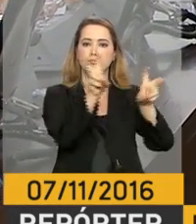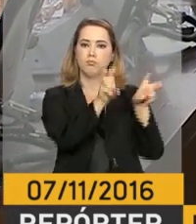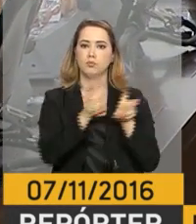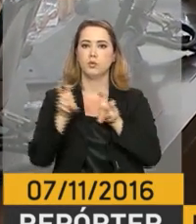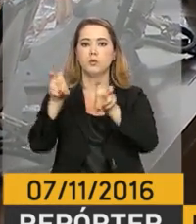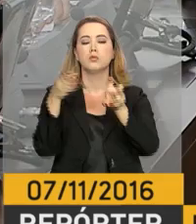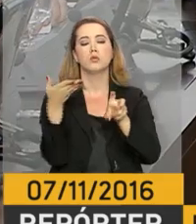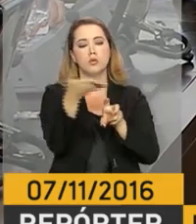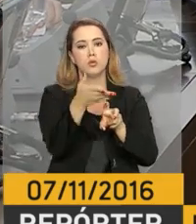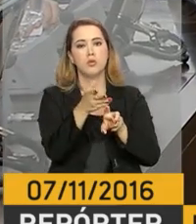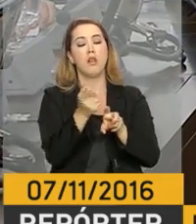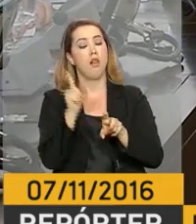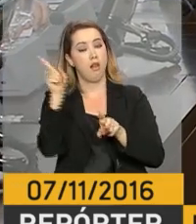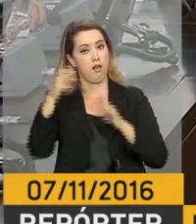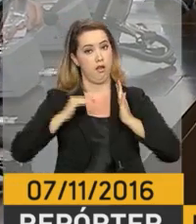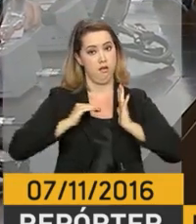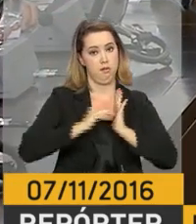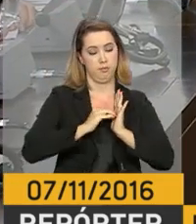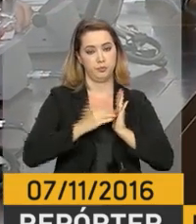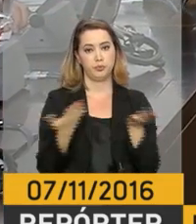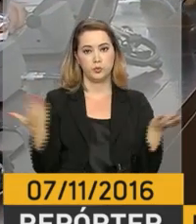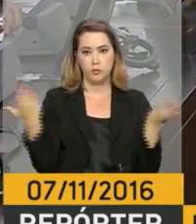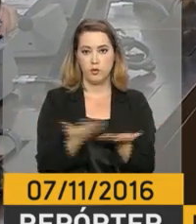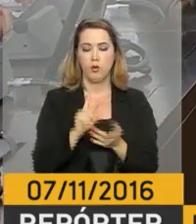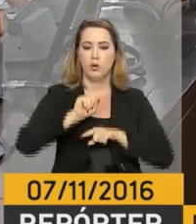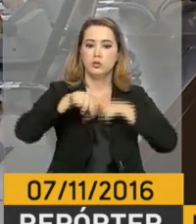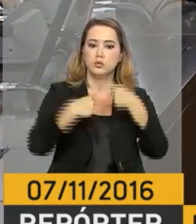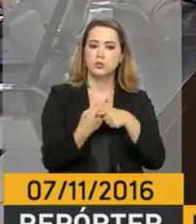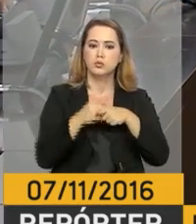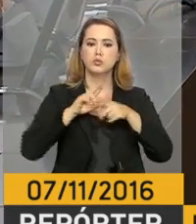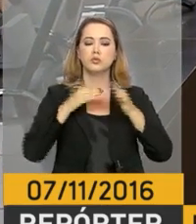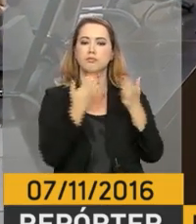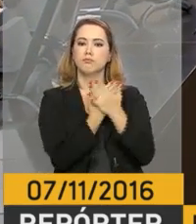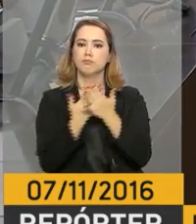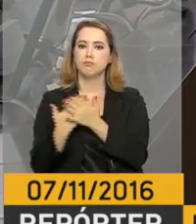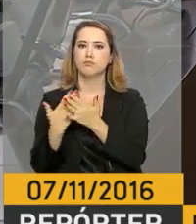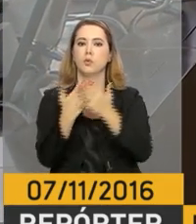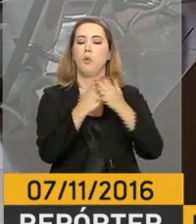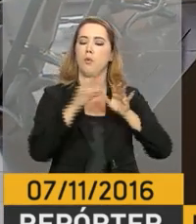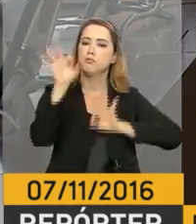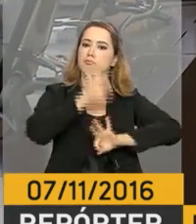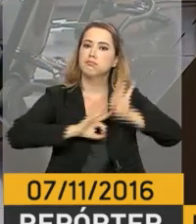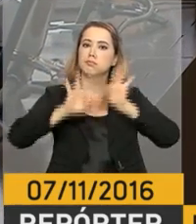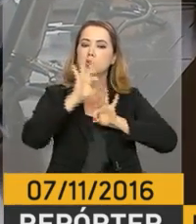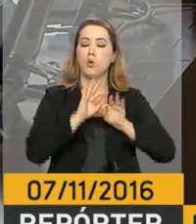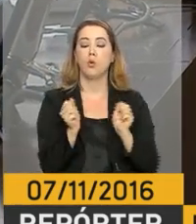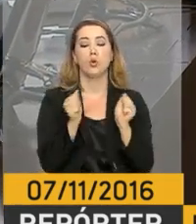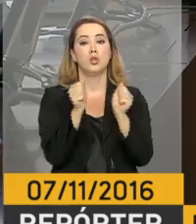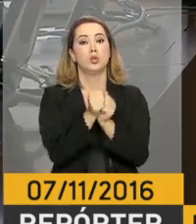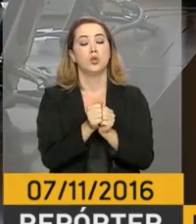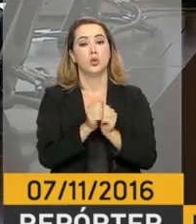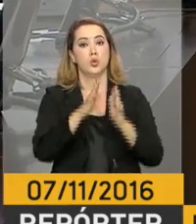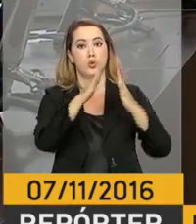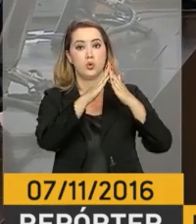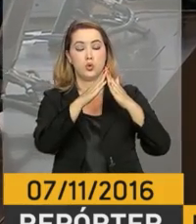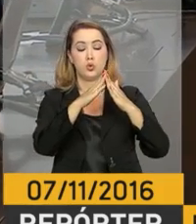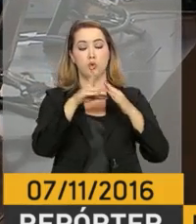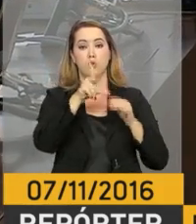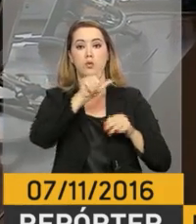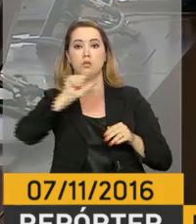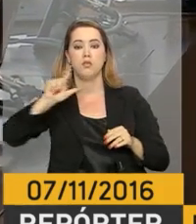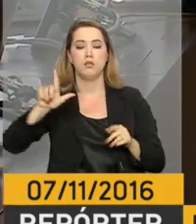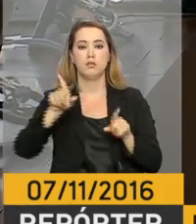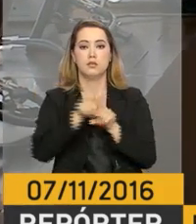lá no Senado Federal. E hoje, depois de vários estudos feitos no planejamento, em conjunto com a Casa Civil e outros tantos